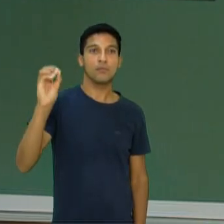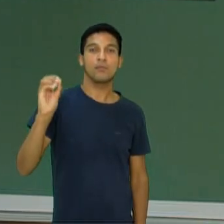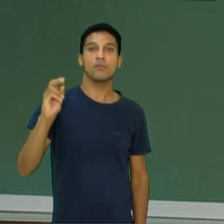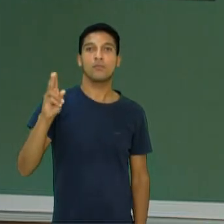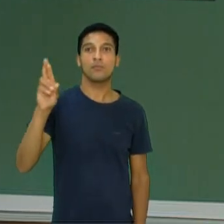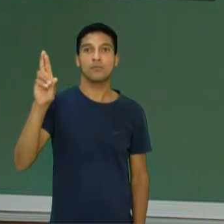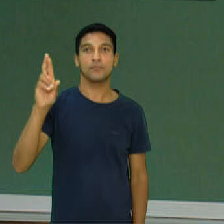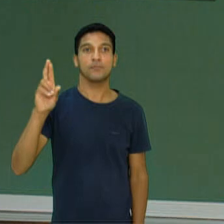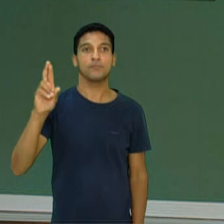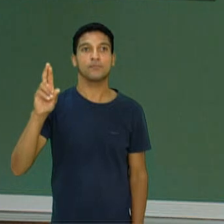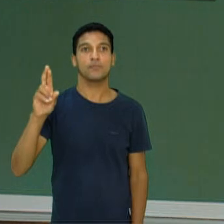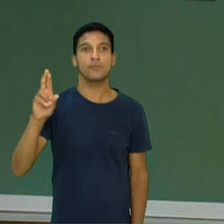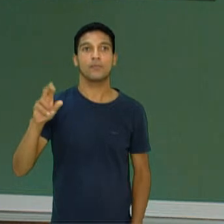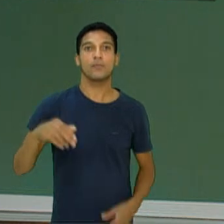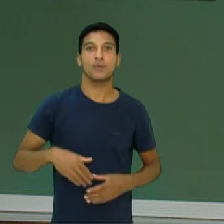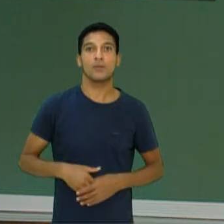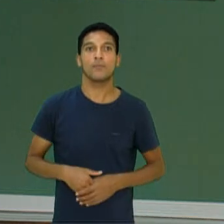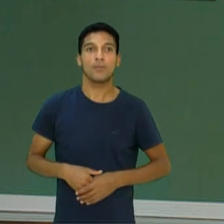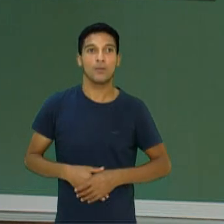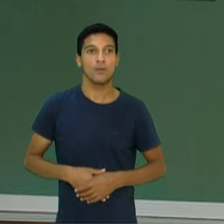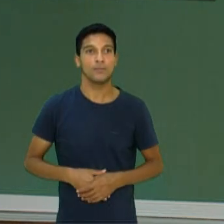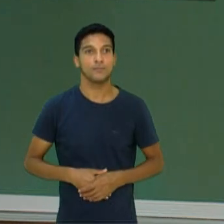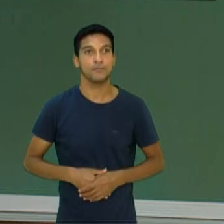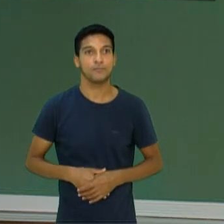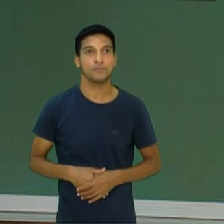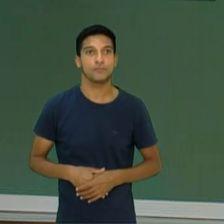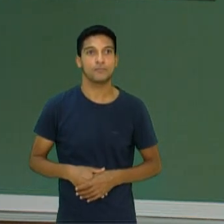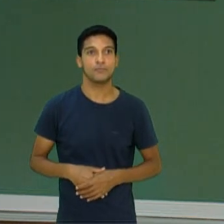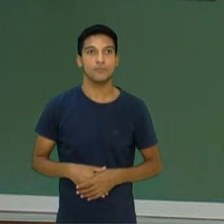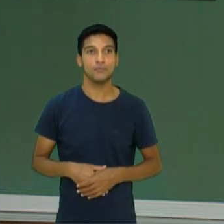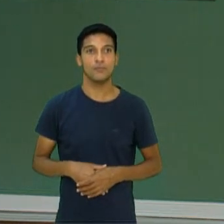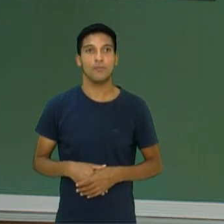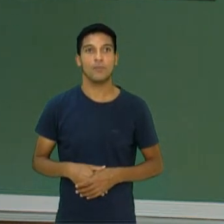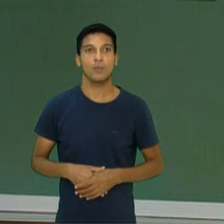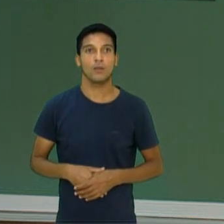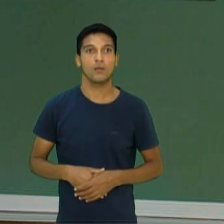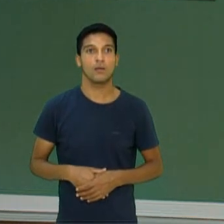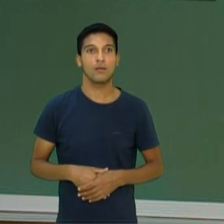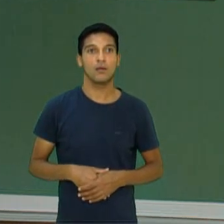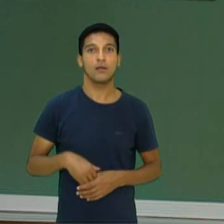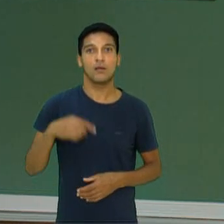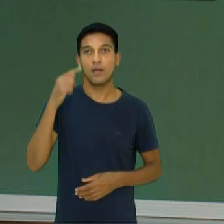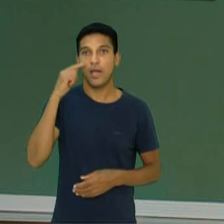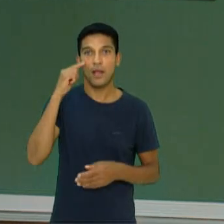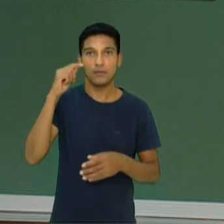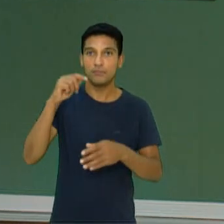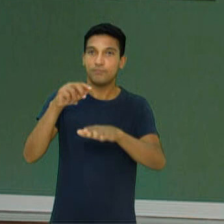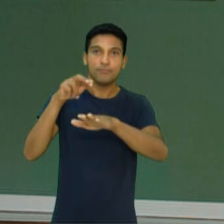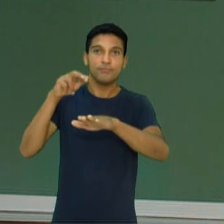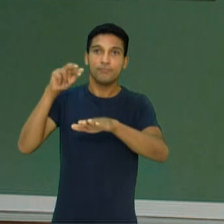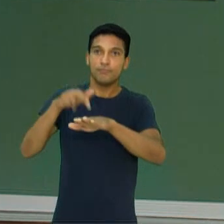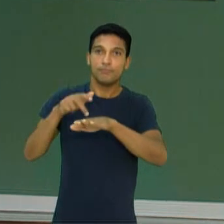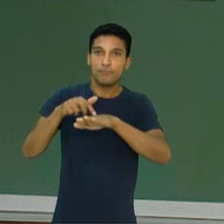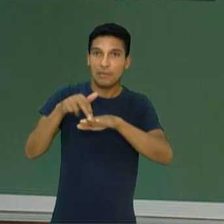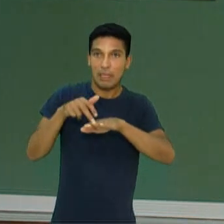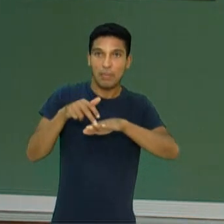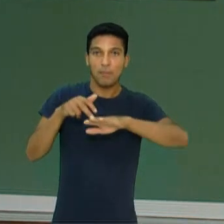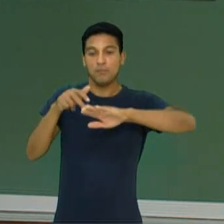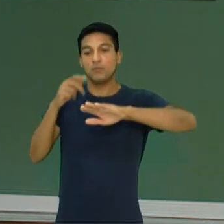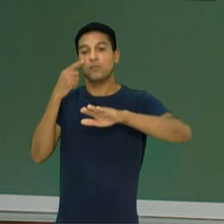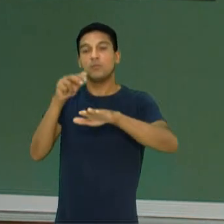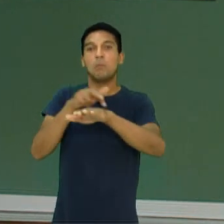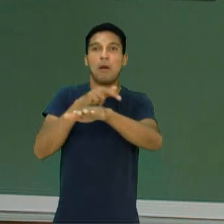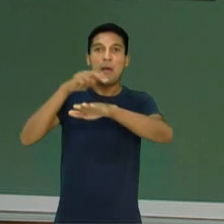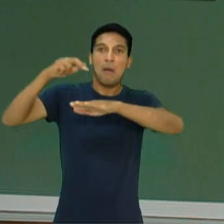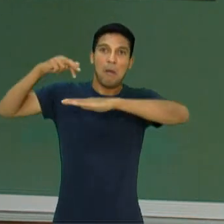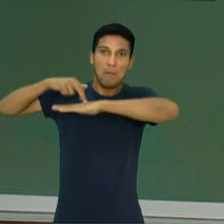ponto para o outro rapidamente, usando técnicas para saltar os obstáculos, como rampas, escadas,